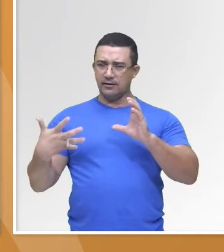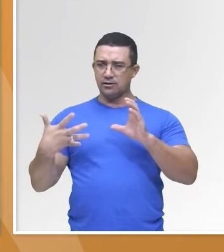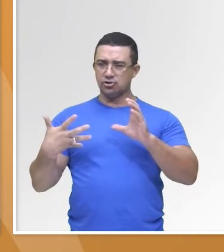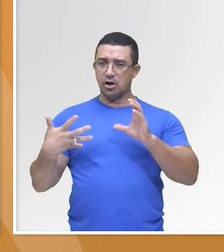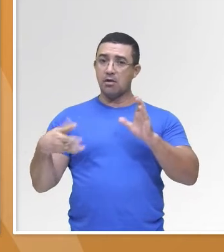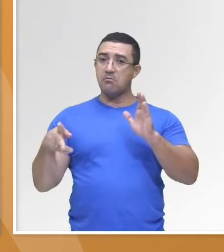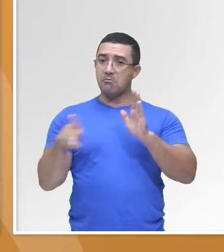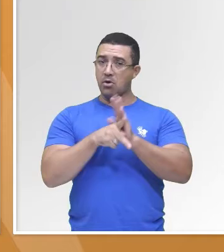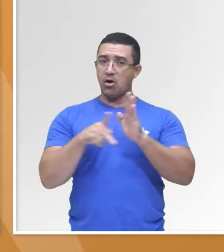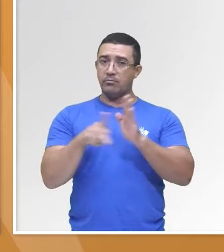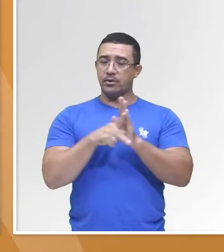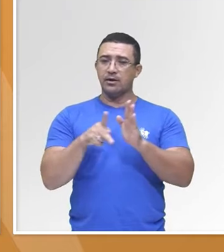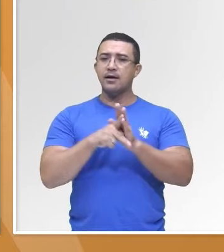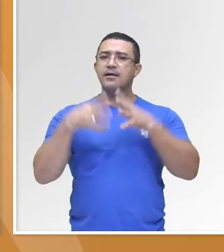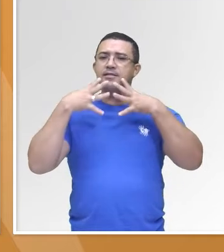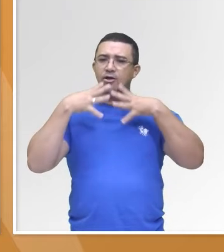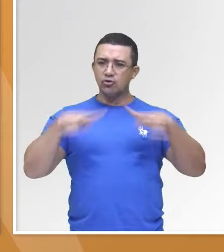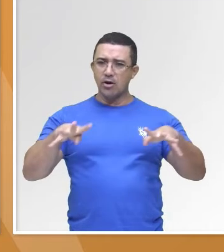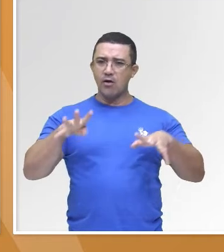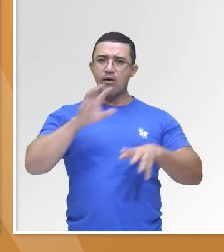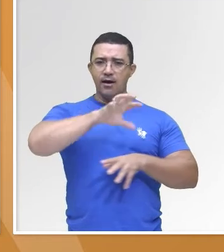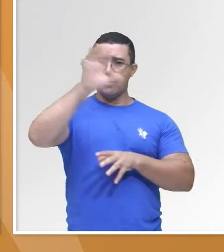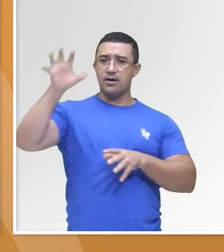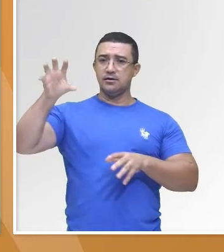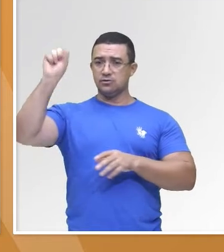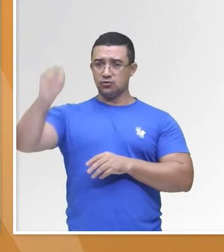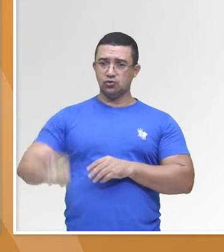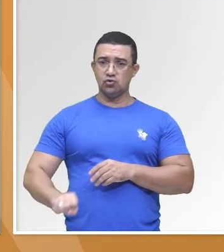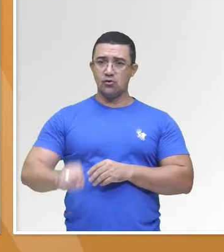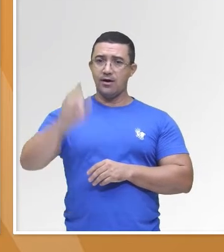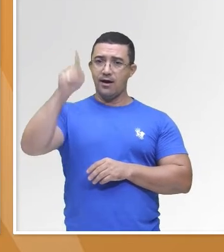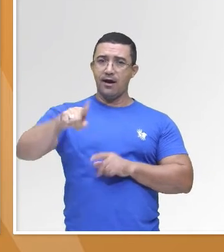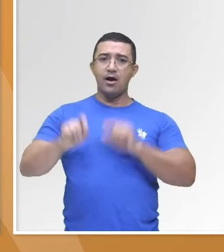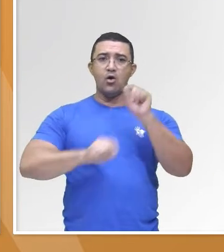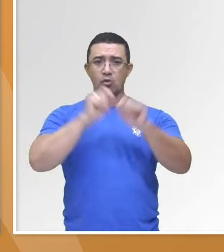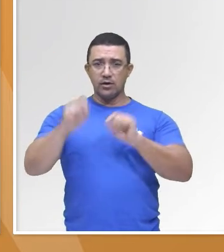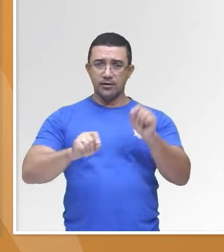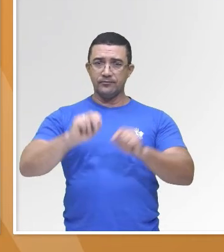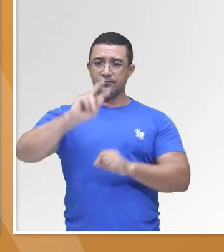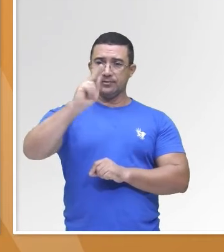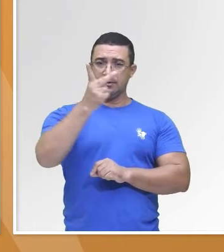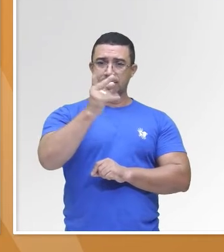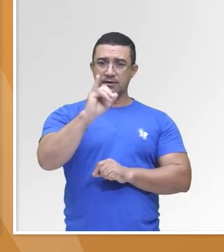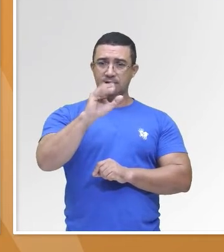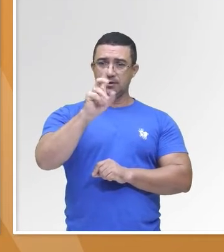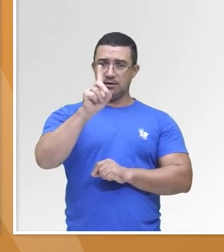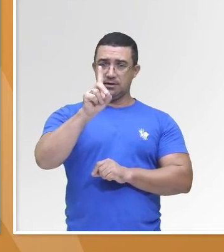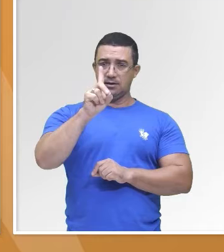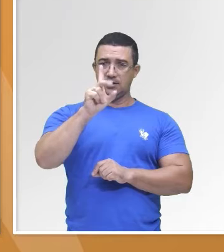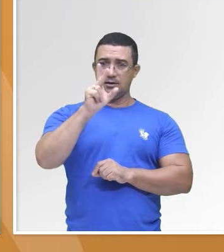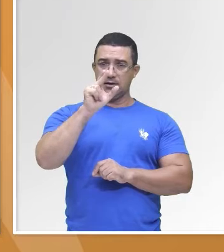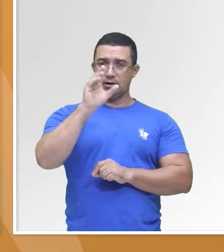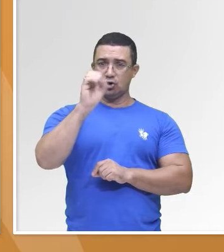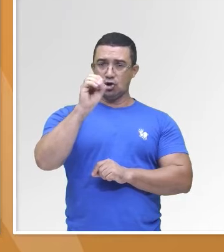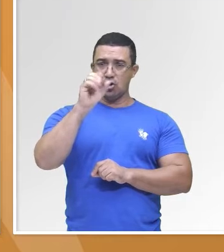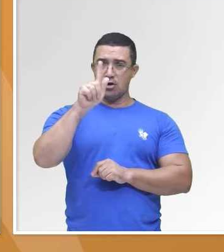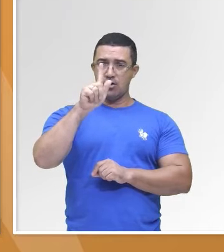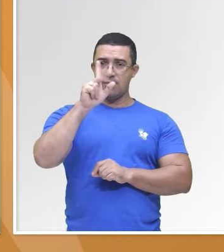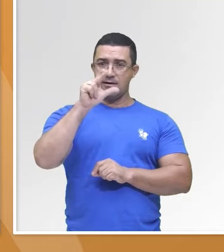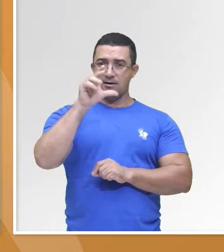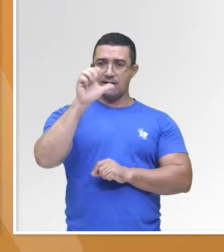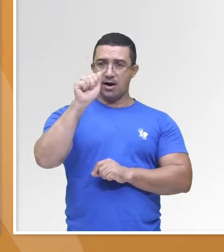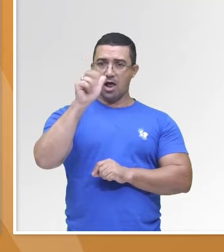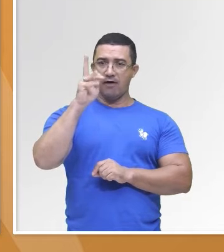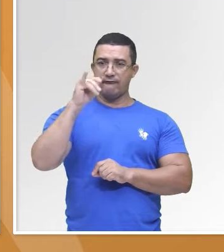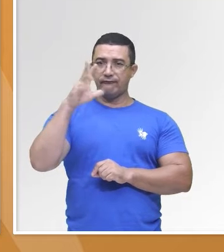do quadro natural da região sul é a hidrografia, tá? Onde a gente vai falar principalmente dos rios e das